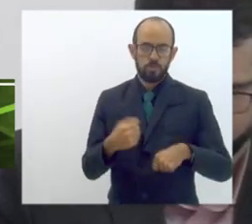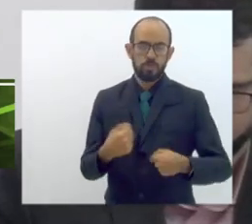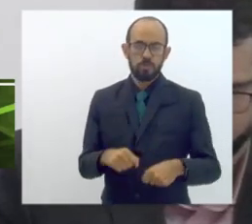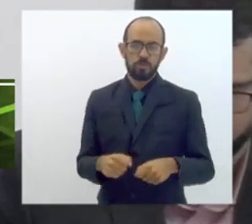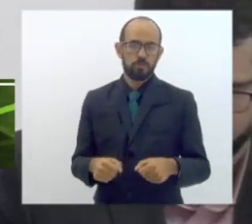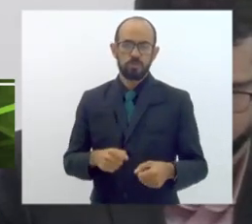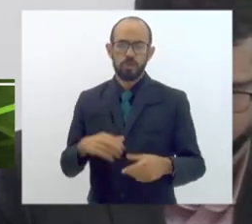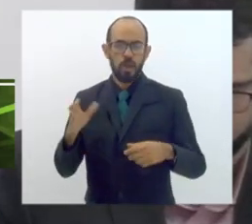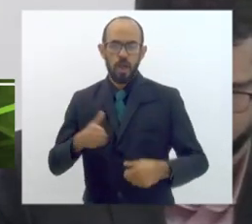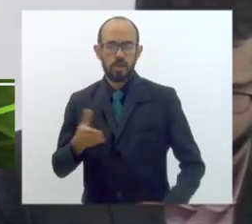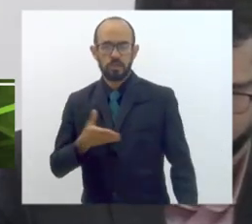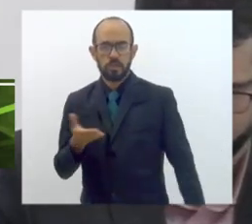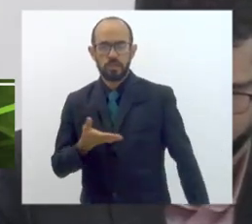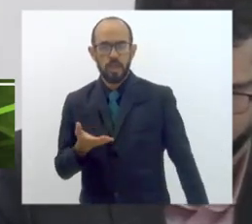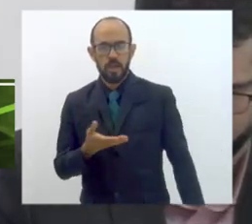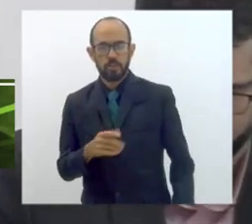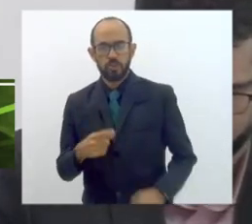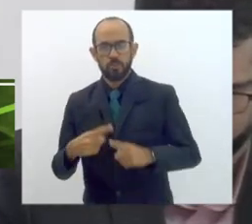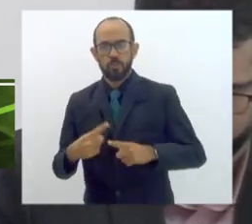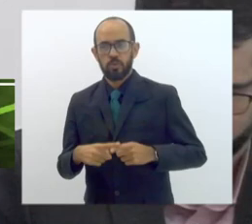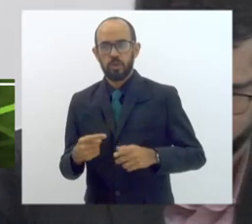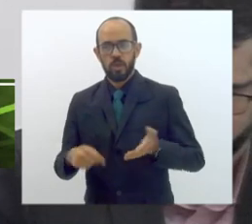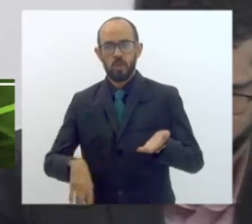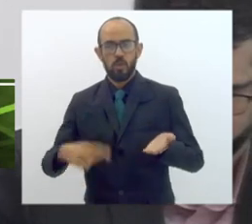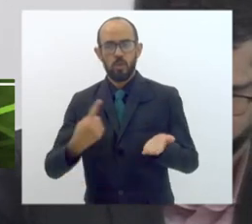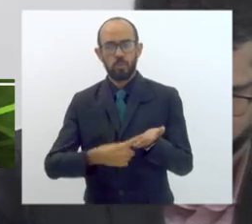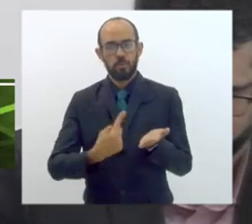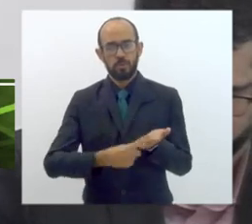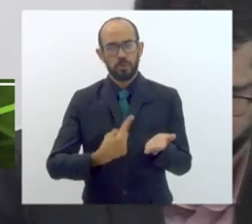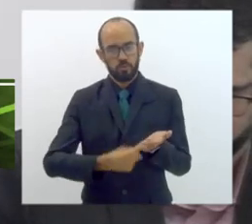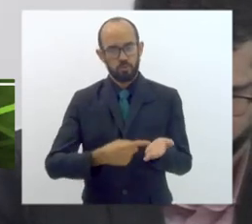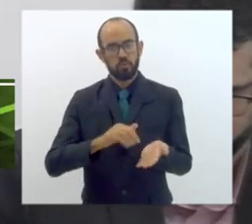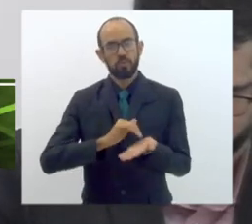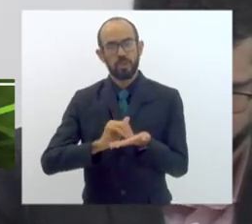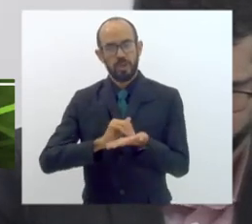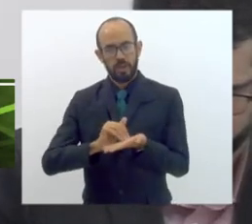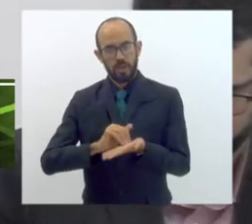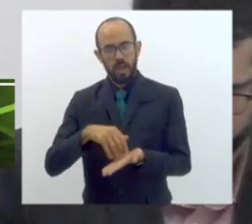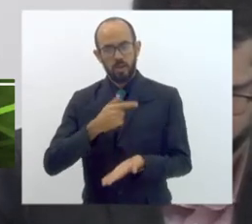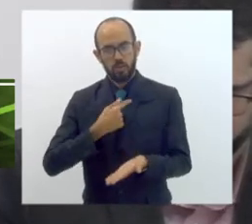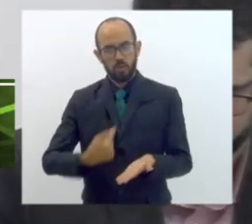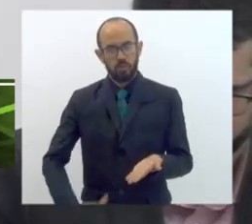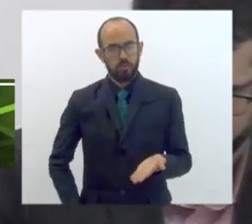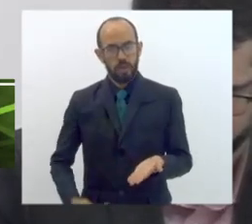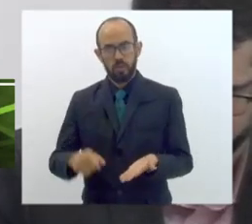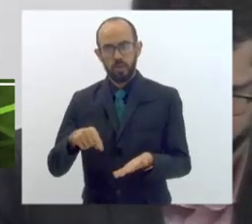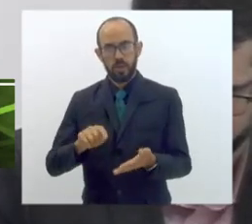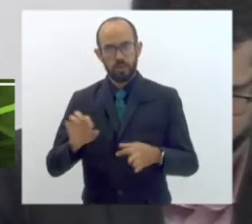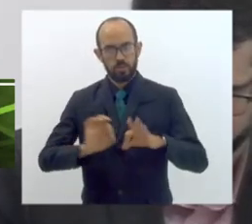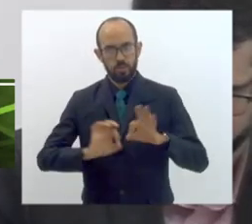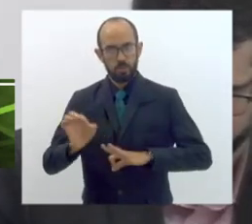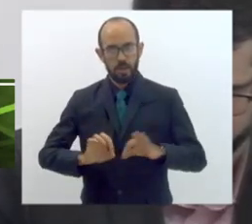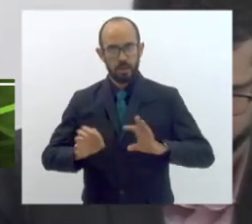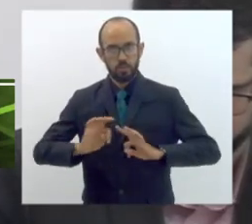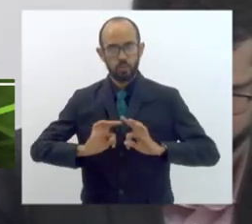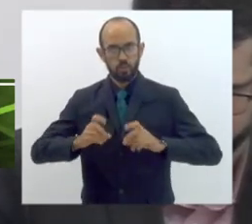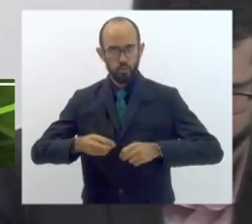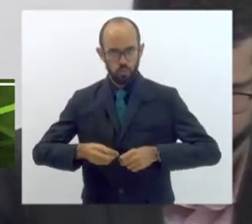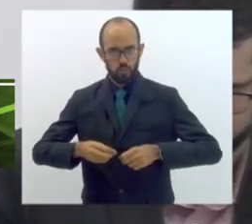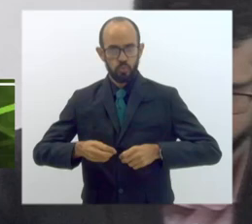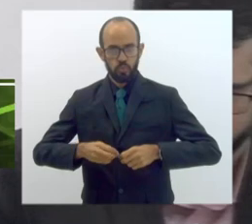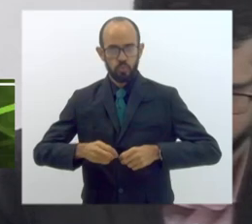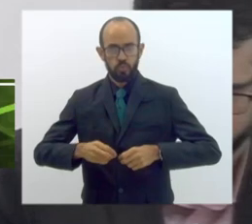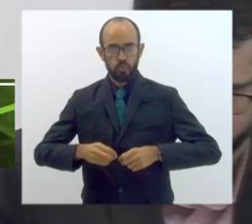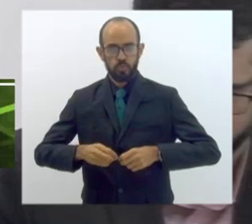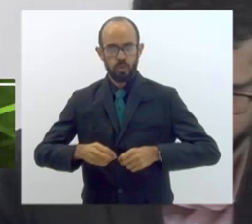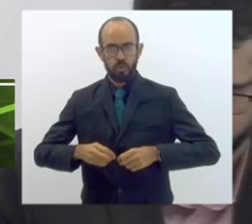governador e do secretário Kiep é que agora a gente prepare todos os projetos, e aqui foi falado do escritório